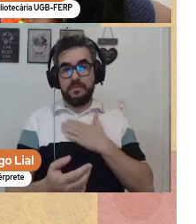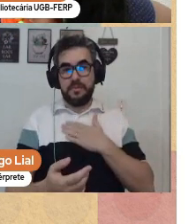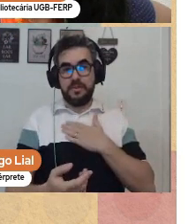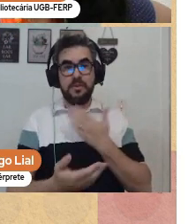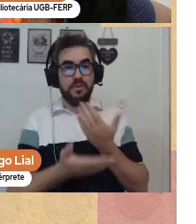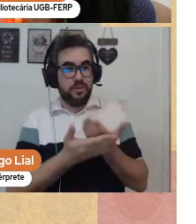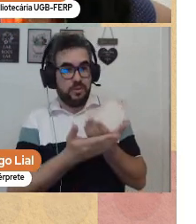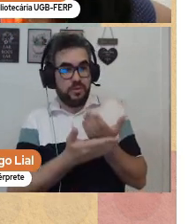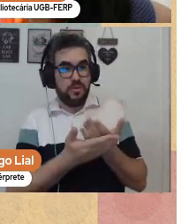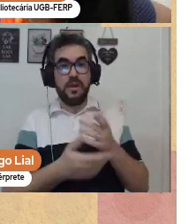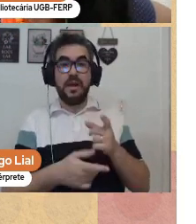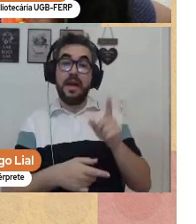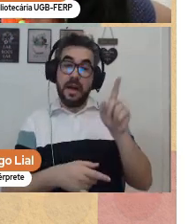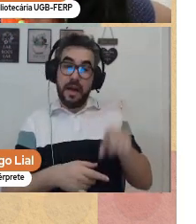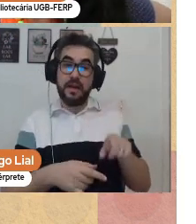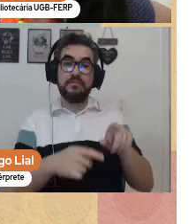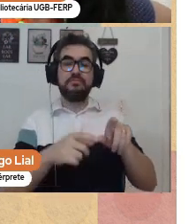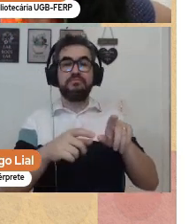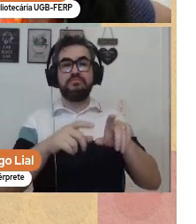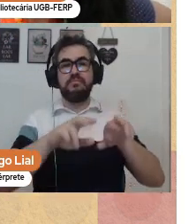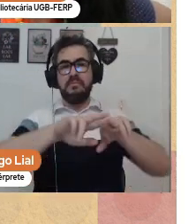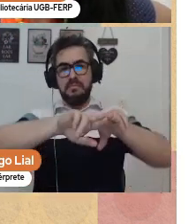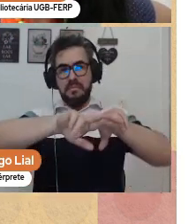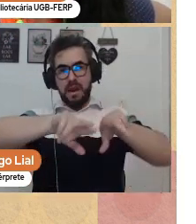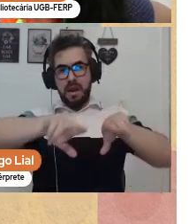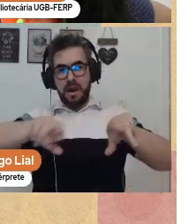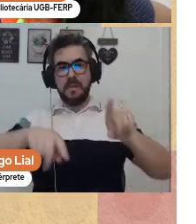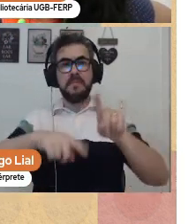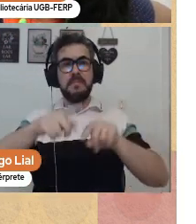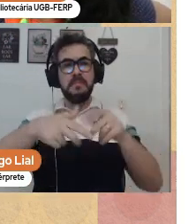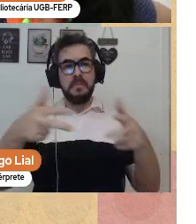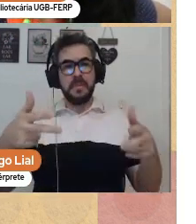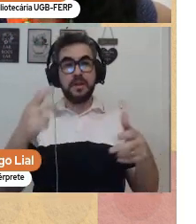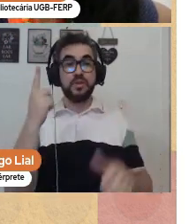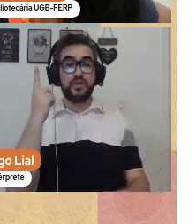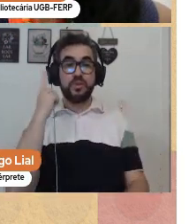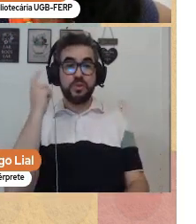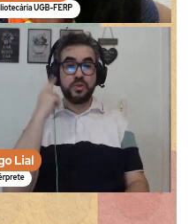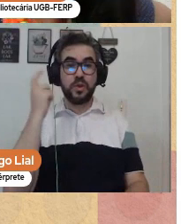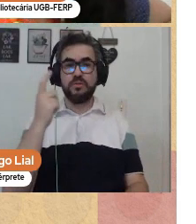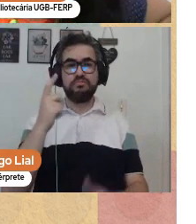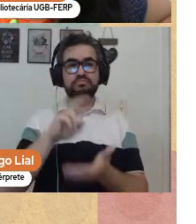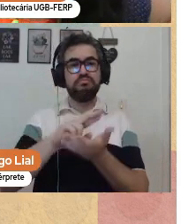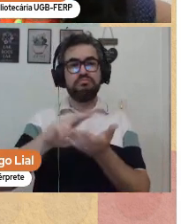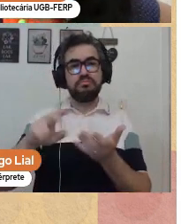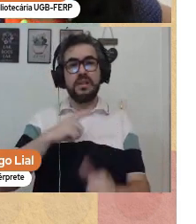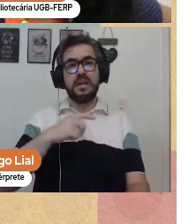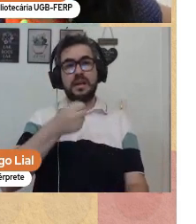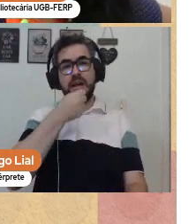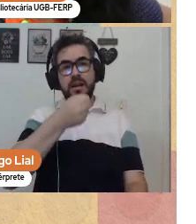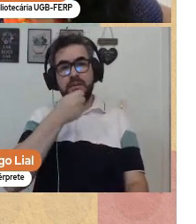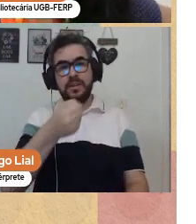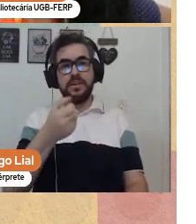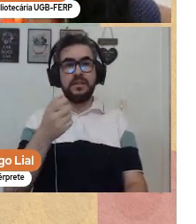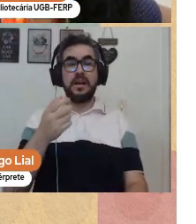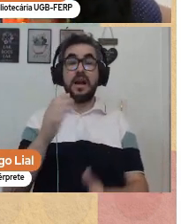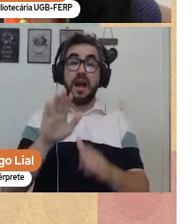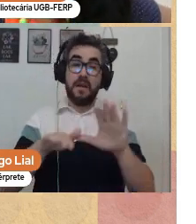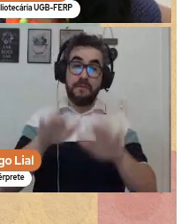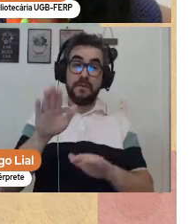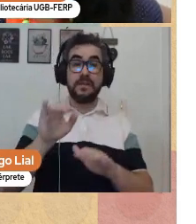sonoro, documentos sonoros como entrevistas, relatos, experiências, por isso que tem a imagem, né, uma das imagens